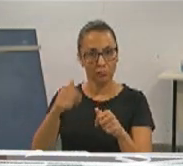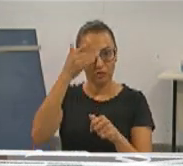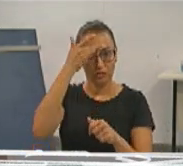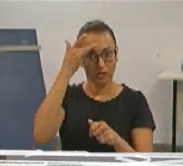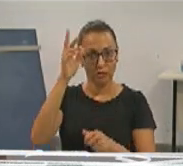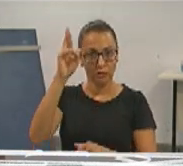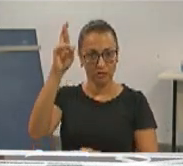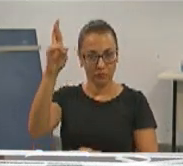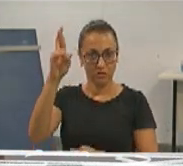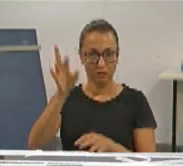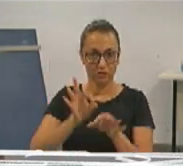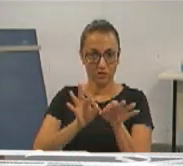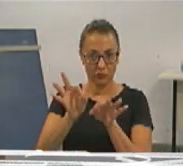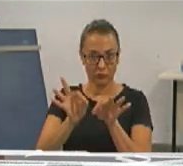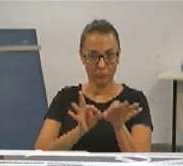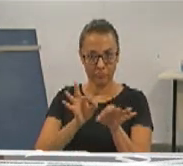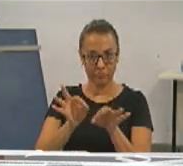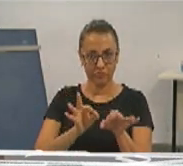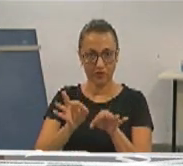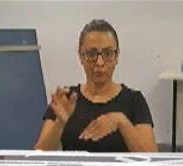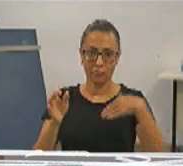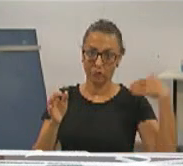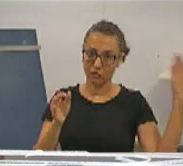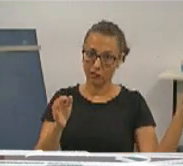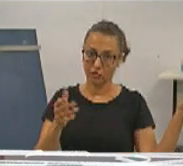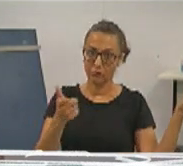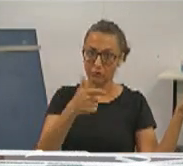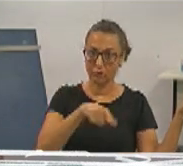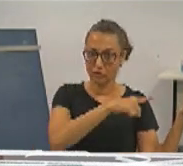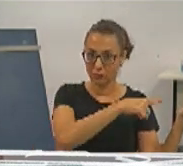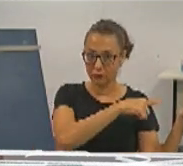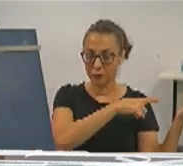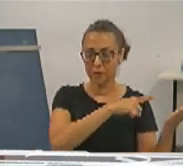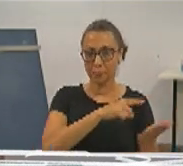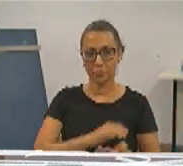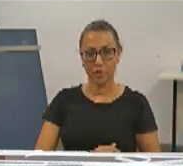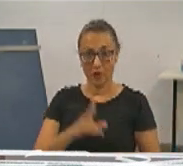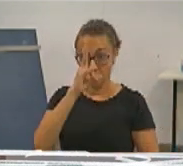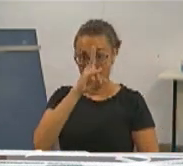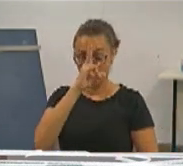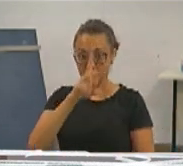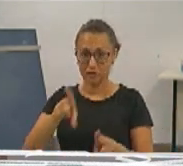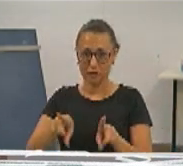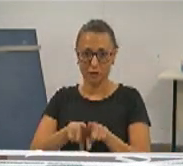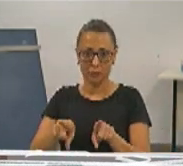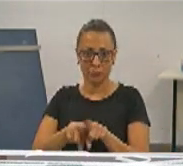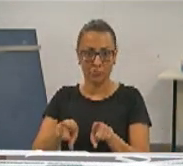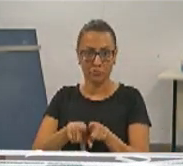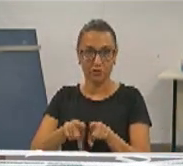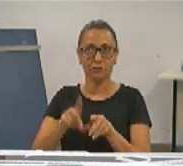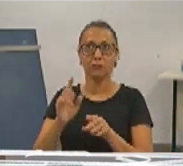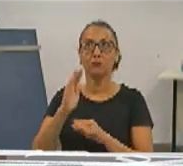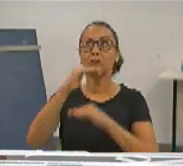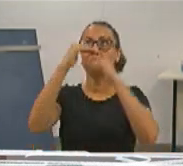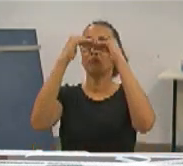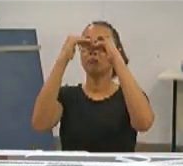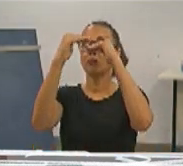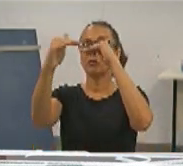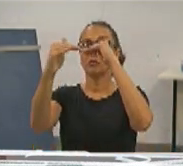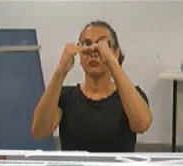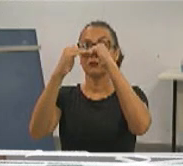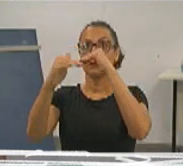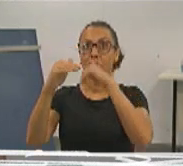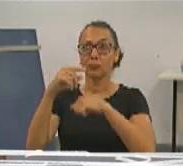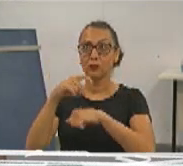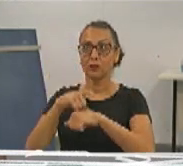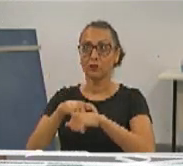feito deste púlpito que está aqui, que eu uso neste momento. Lembramos que o teto deste auditório, em termos de tempo,